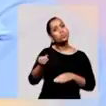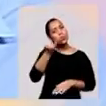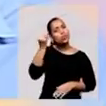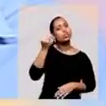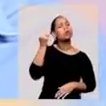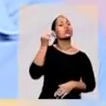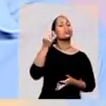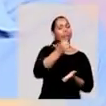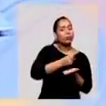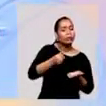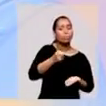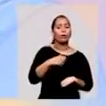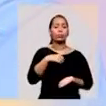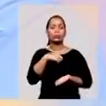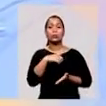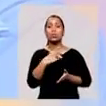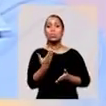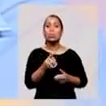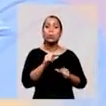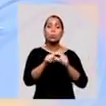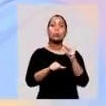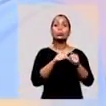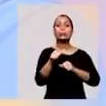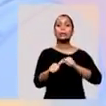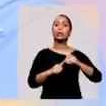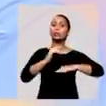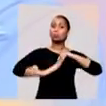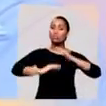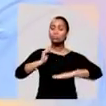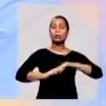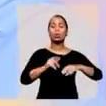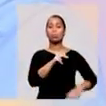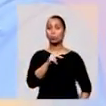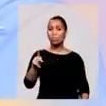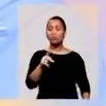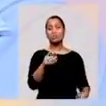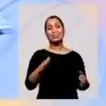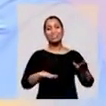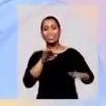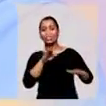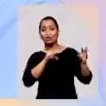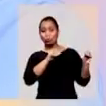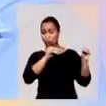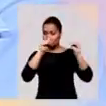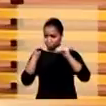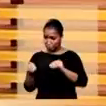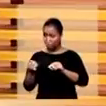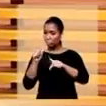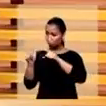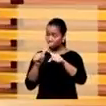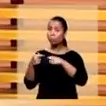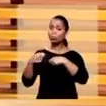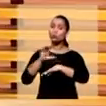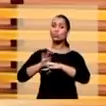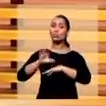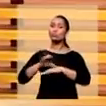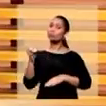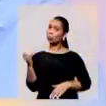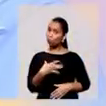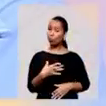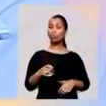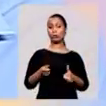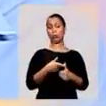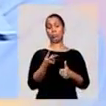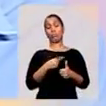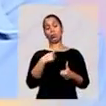ser importante para dar base, talvez eu estou mudando aí de carreira, como o professor Lucimar disse, talvez eu estou migrando de carreira e eu preciso sim de um curso novo.